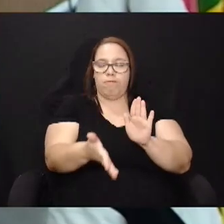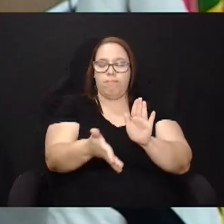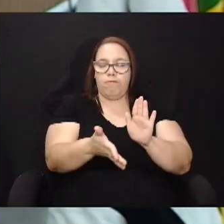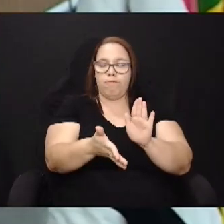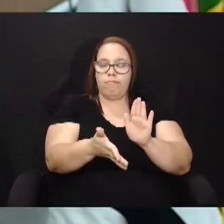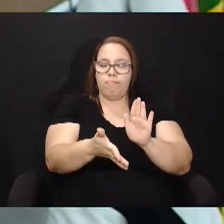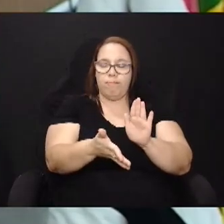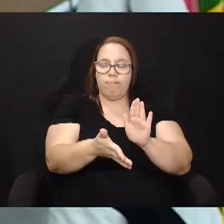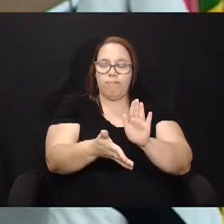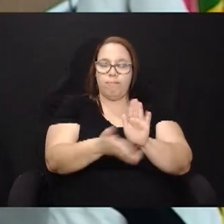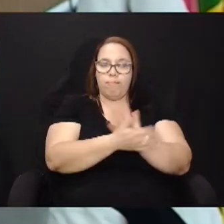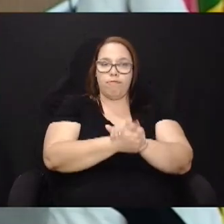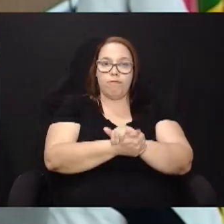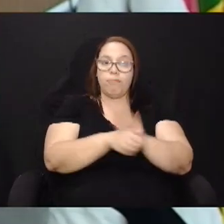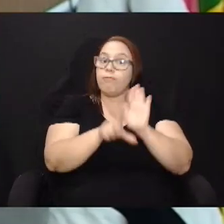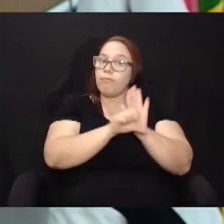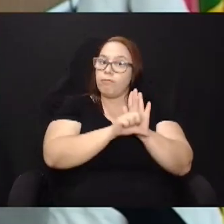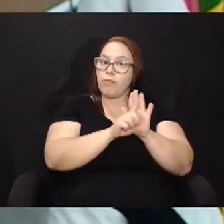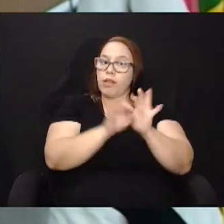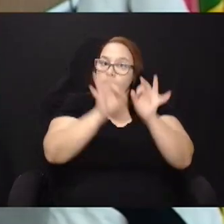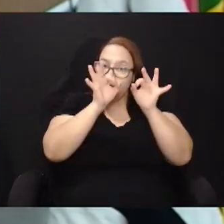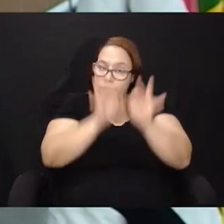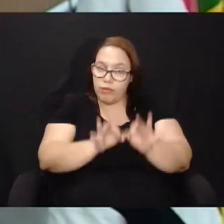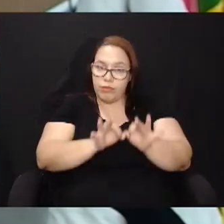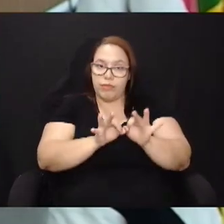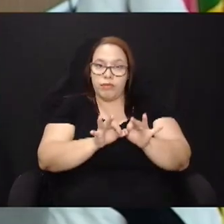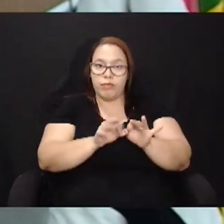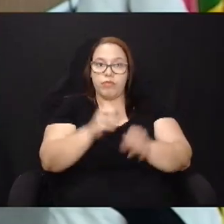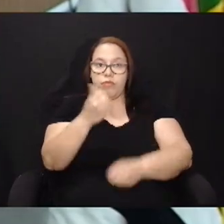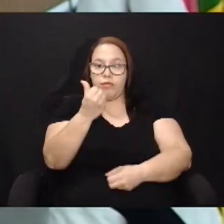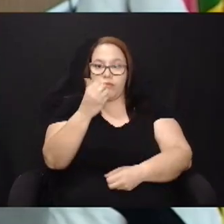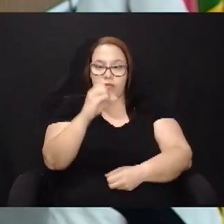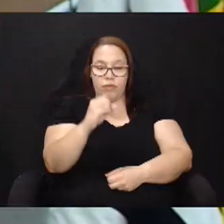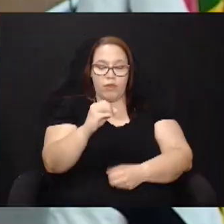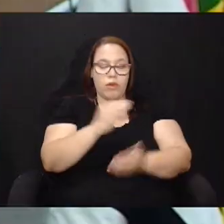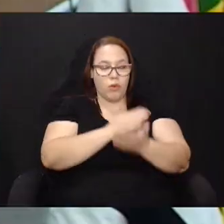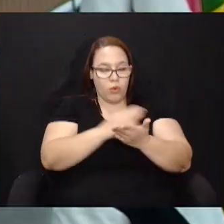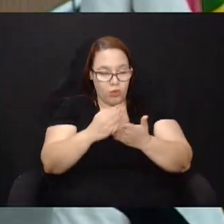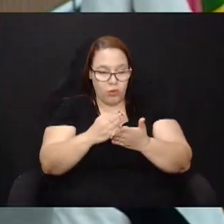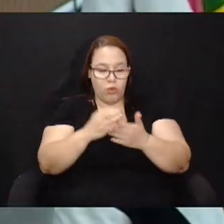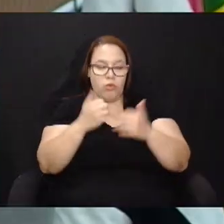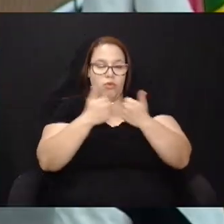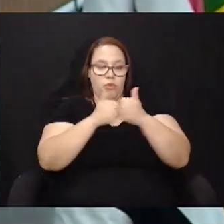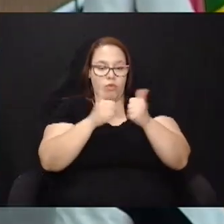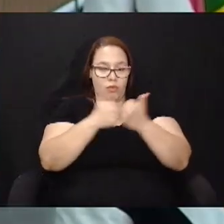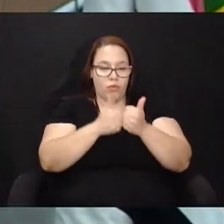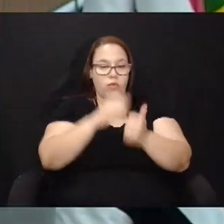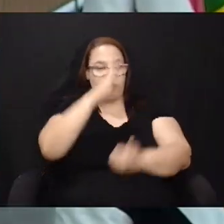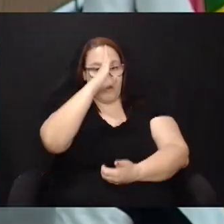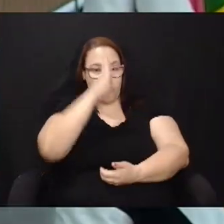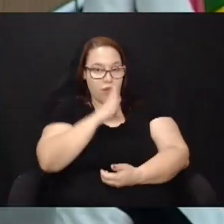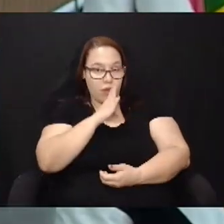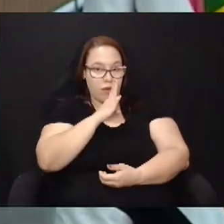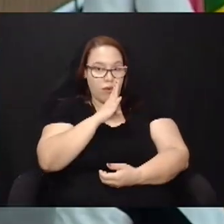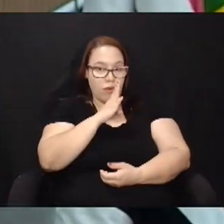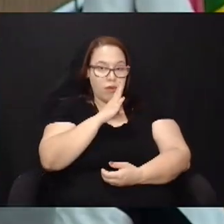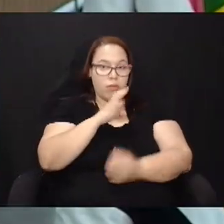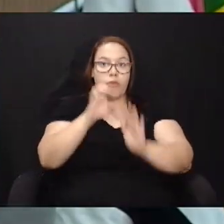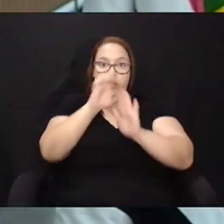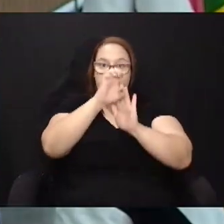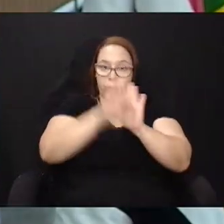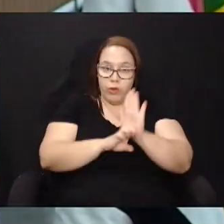essa lei para que ela funcione e as pessoas com 60 anos comecem a usar o transporte público gratuito. O Estatuto é um documento federal e nós